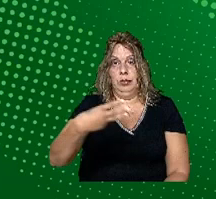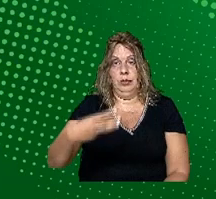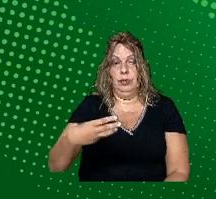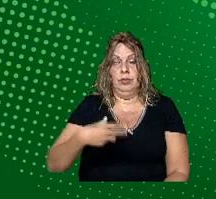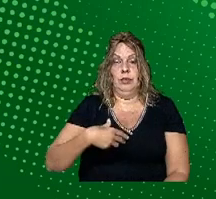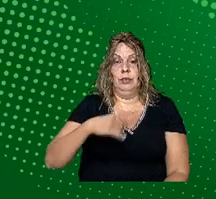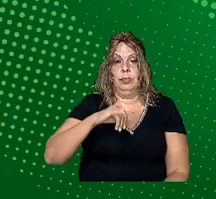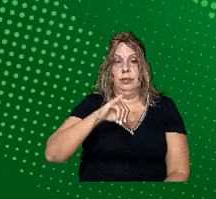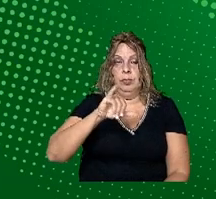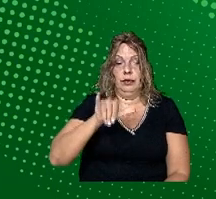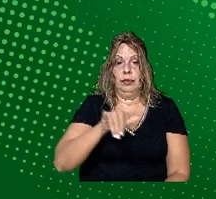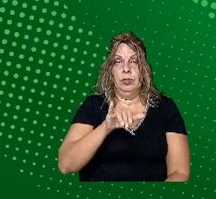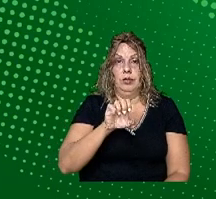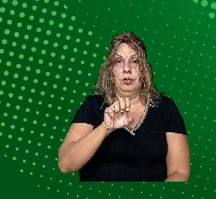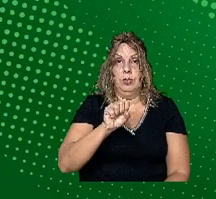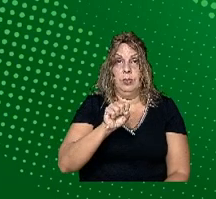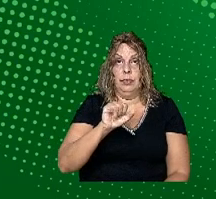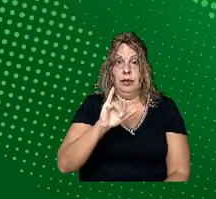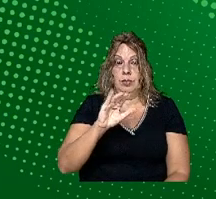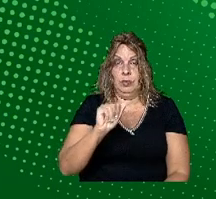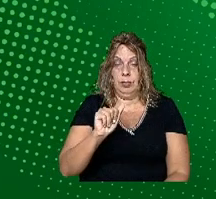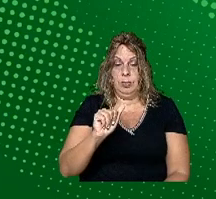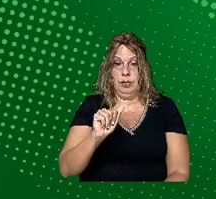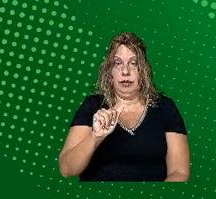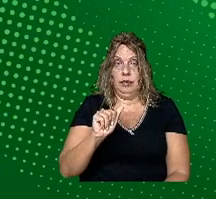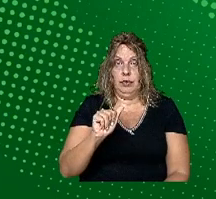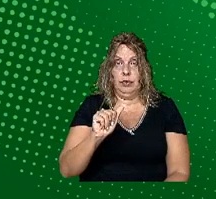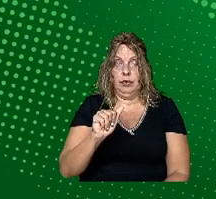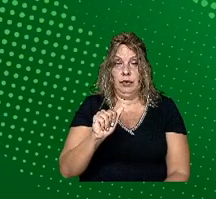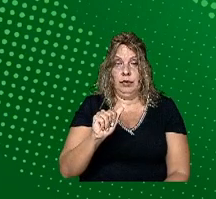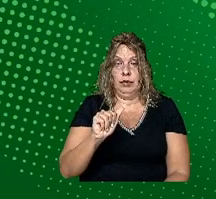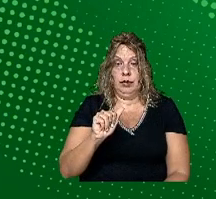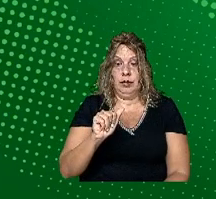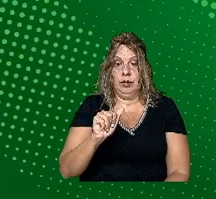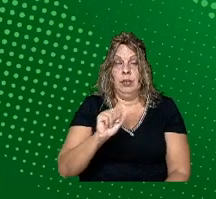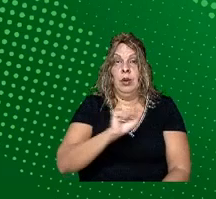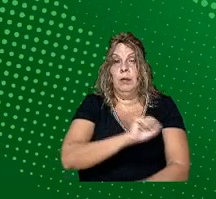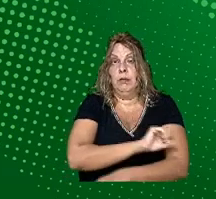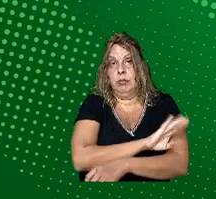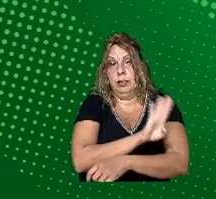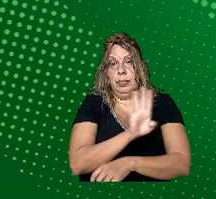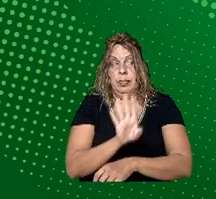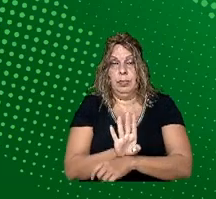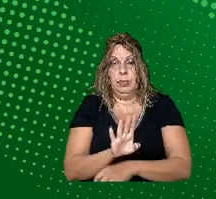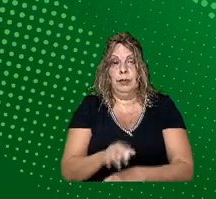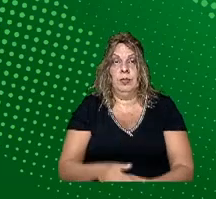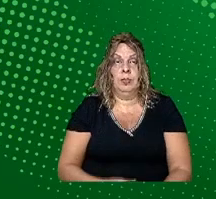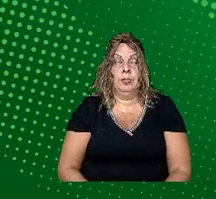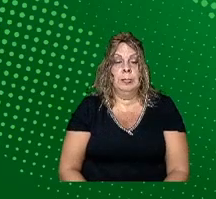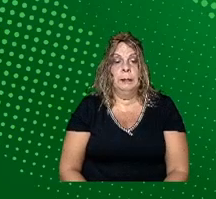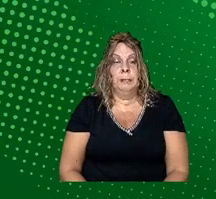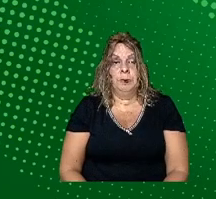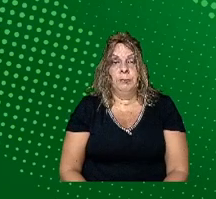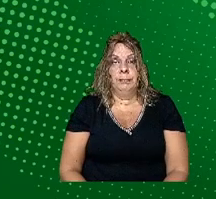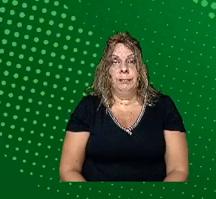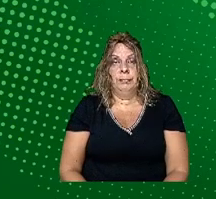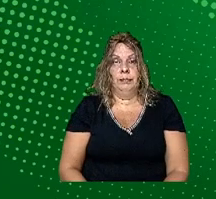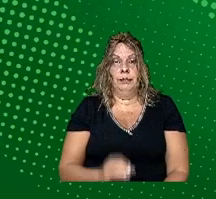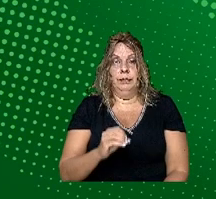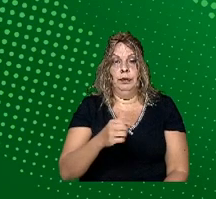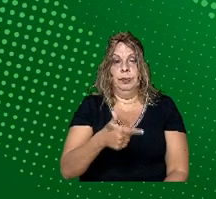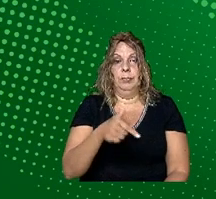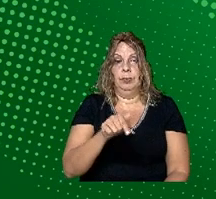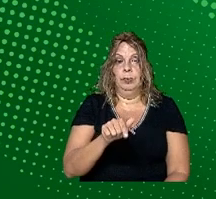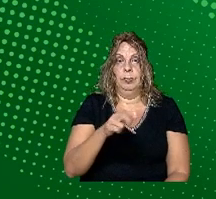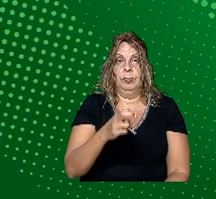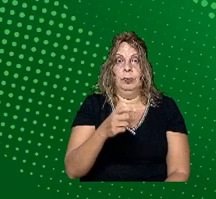210833, Jéssica Barbosa, de Santana Menor, vai ser representada, a cidade é Barra dos Coqueiros, a Dani foi Pé Quente no Aracaju Park Shopping.